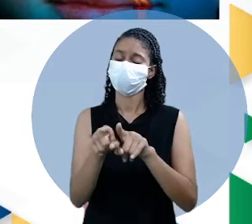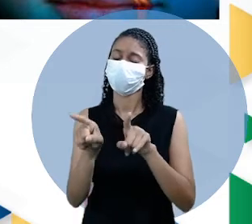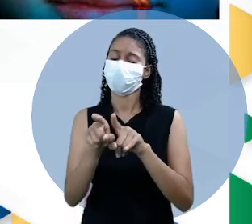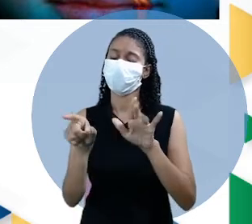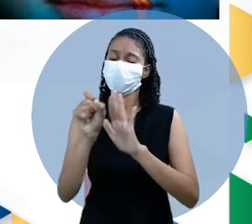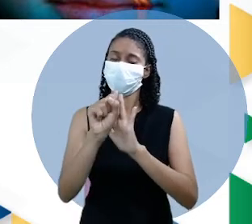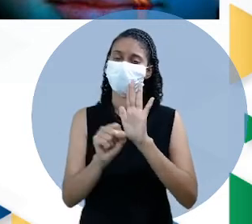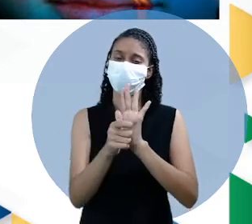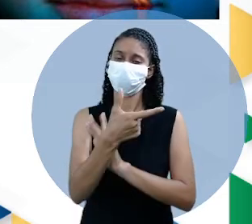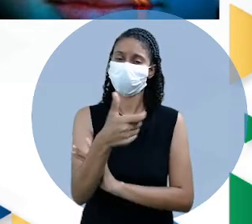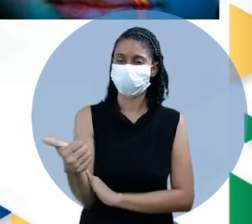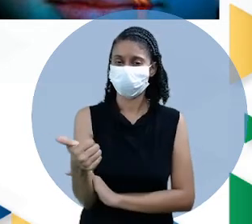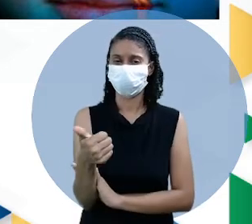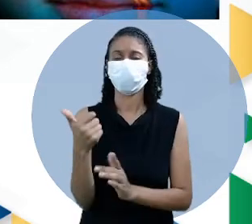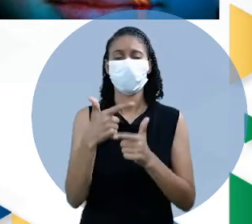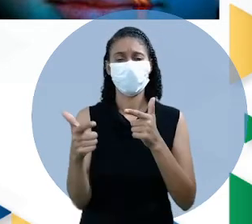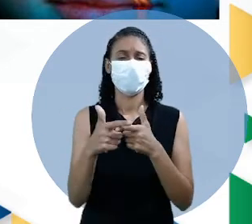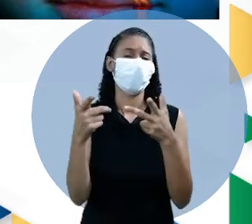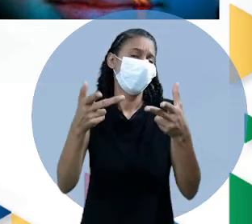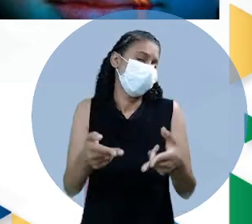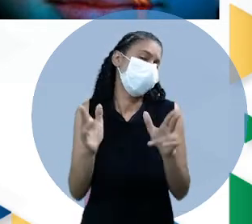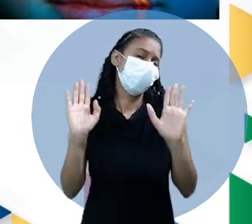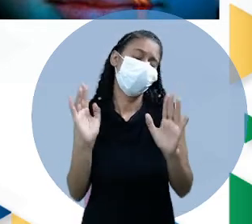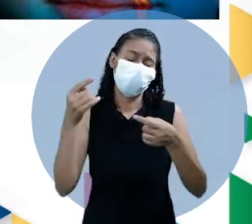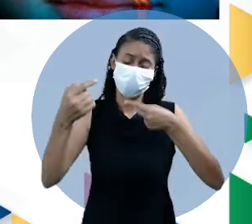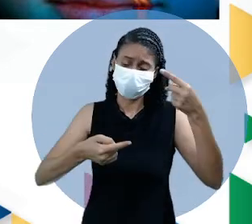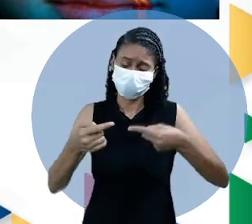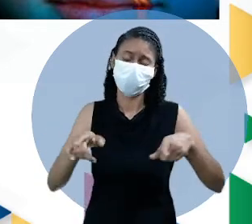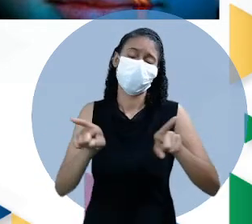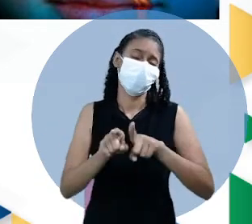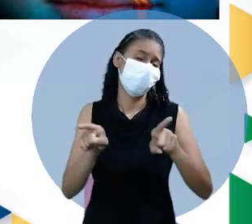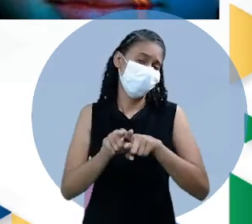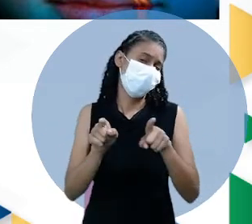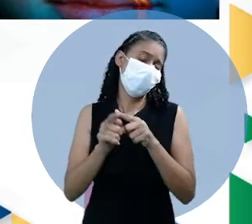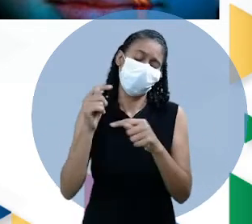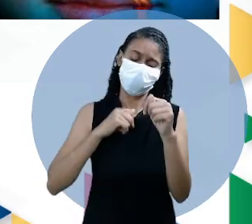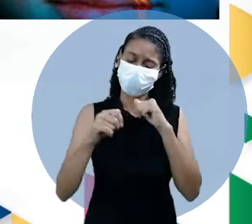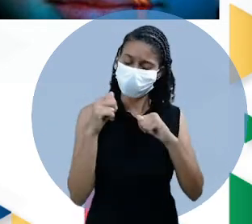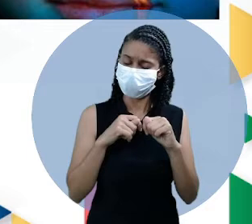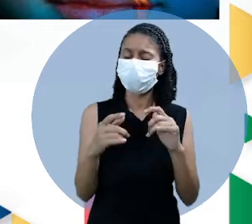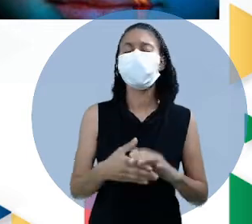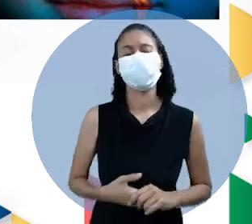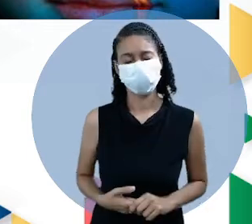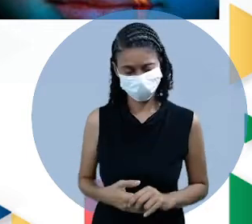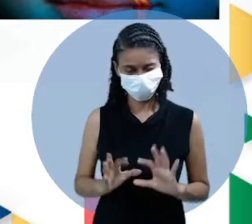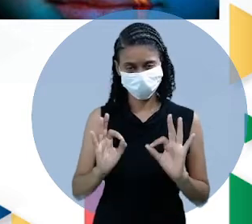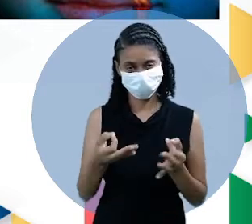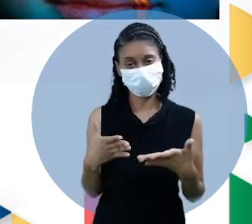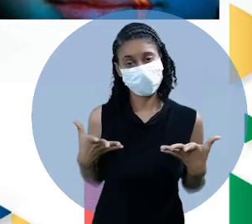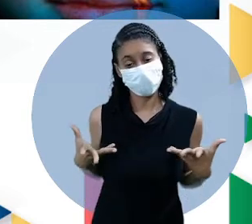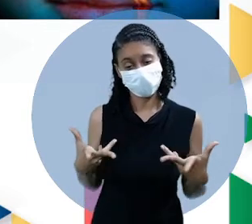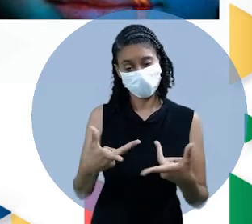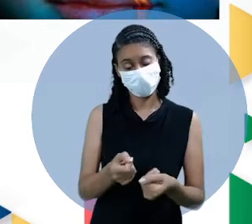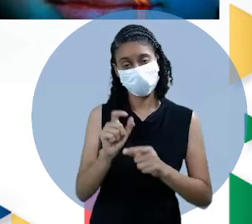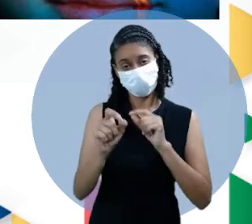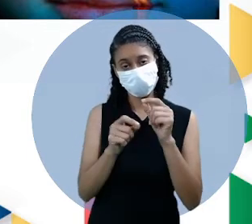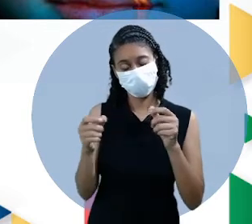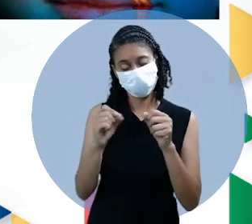problemas semelhantes, certo? Problemas de ordem política, de ordem econômica, certo? Então, tudo isso